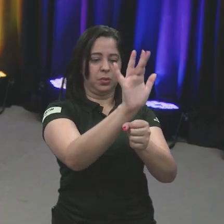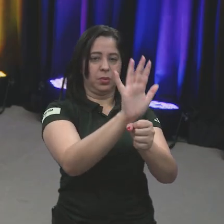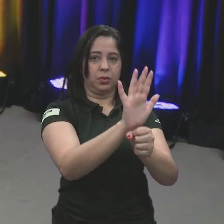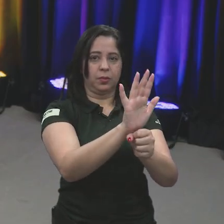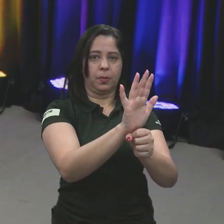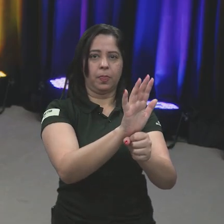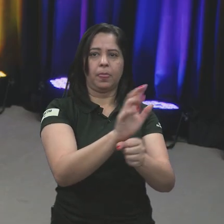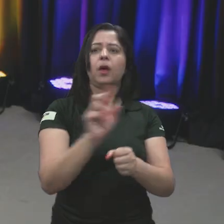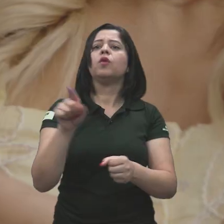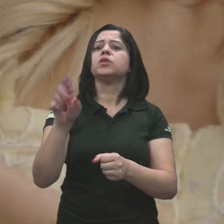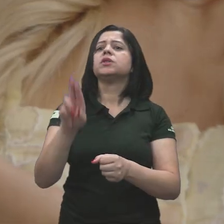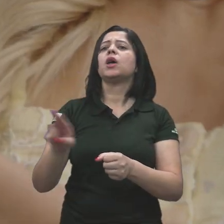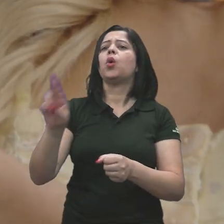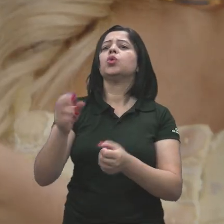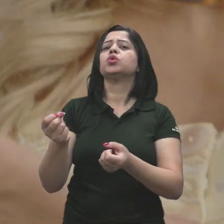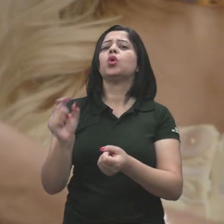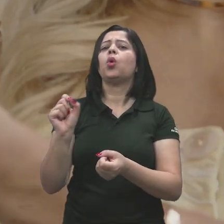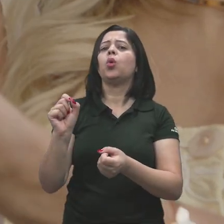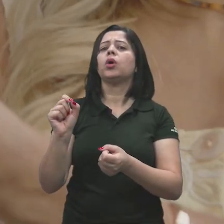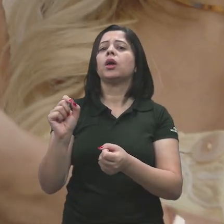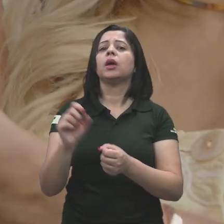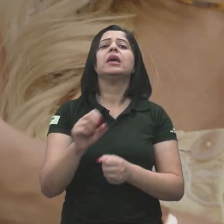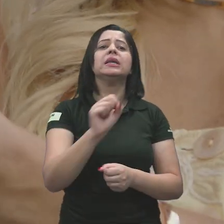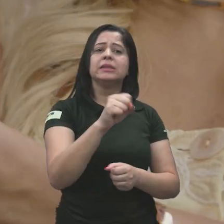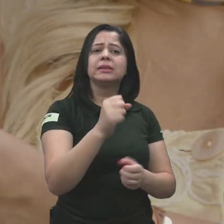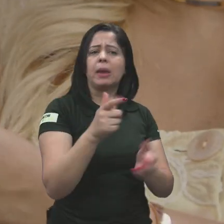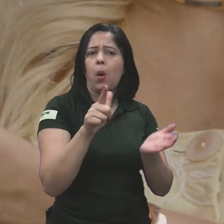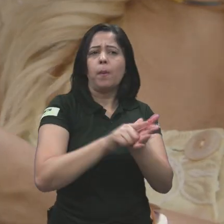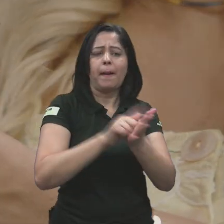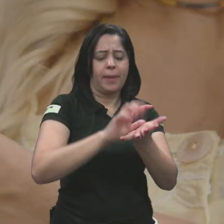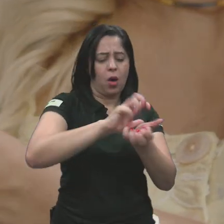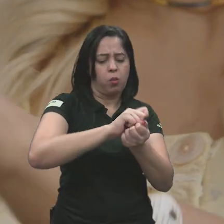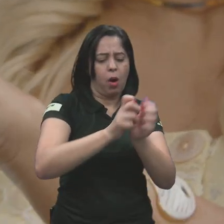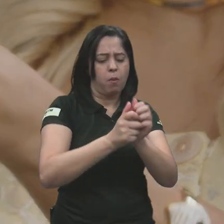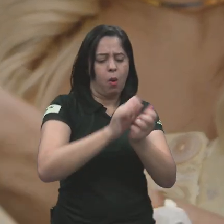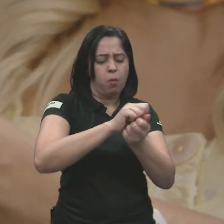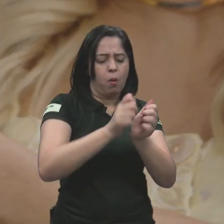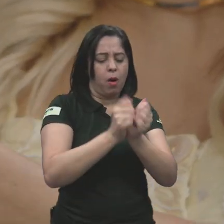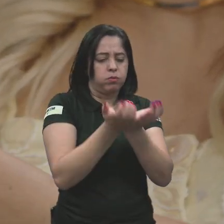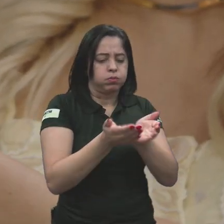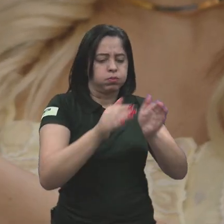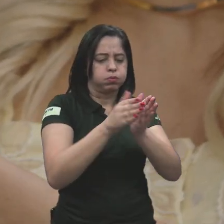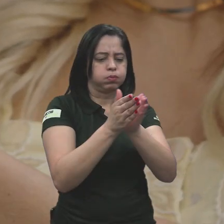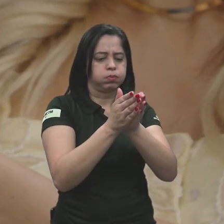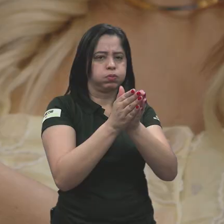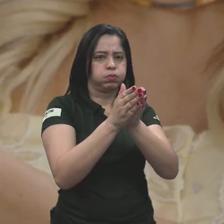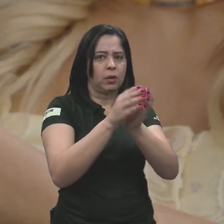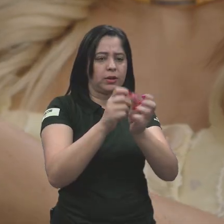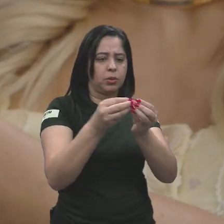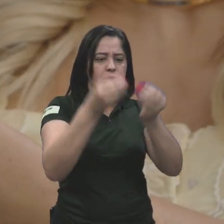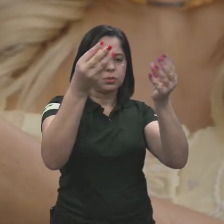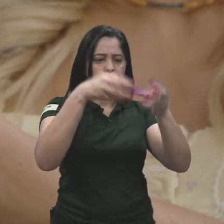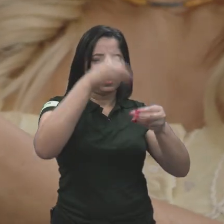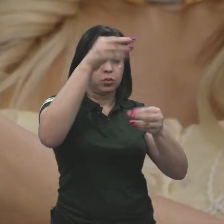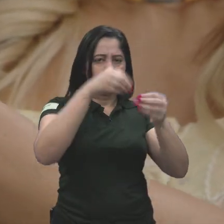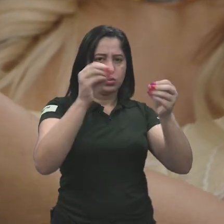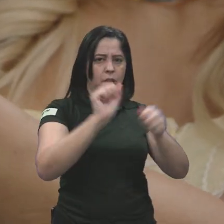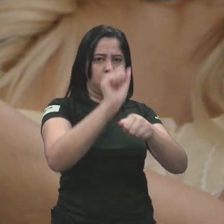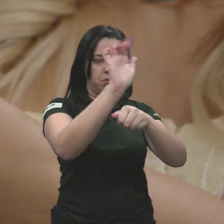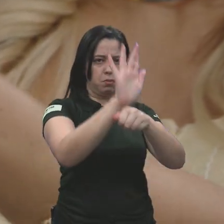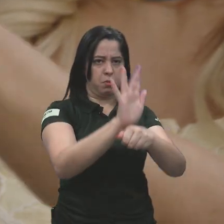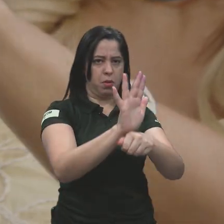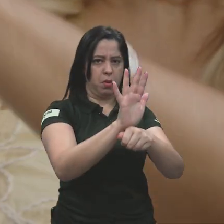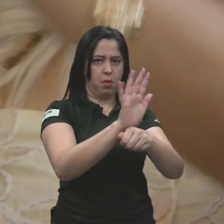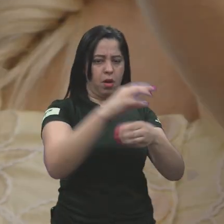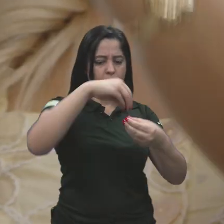peso, Benê? O peso do próprio jornal. Do próprio jornal. É o jornal amassadinho, que você foi dobrando várias vezes. Dobrei o jornal, isso. Envolveu, colocou